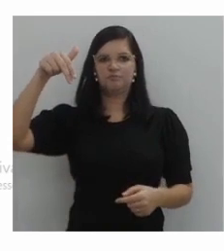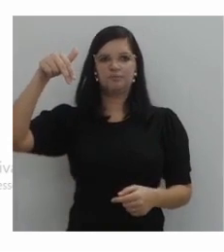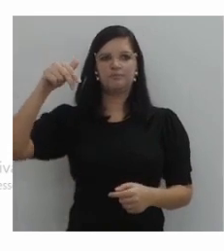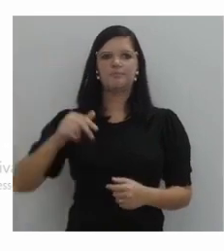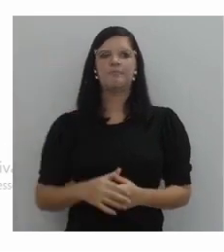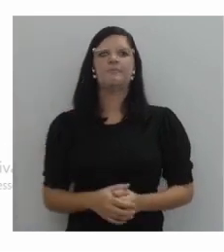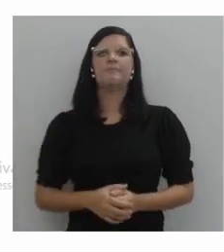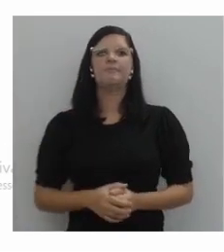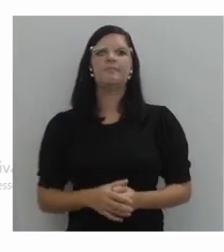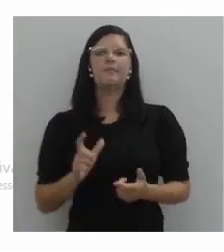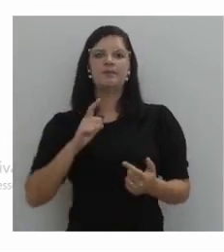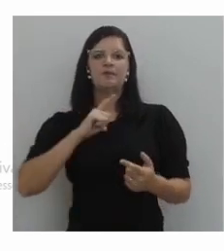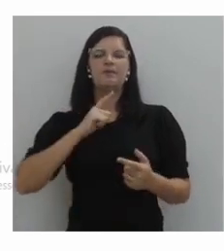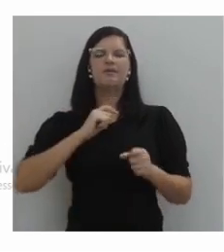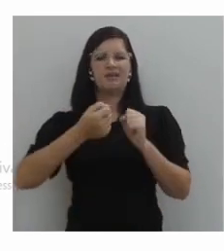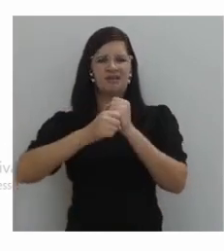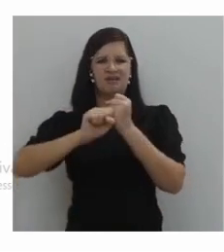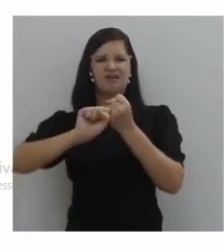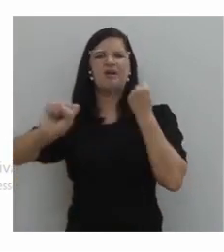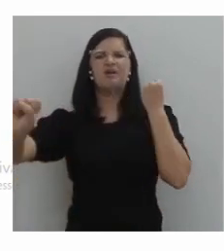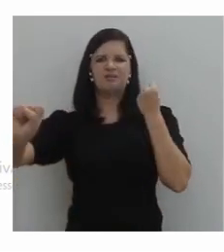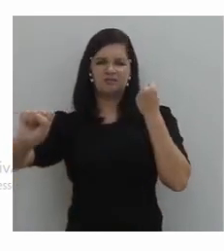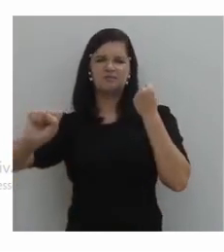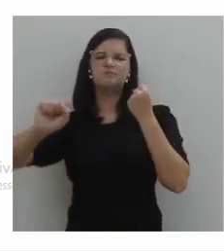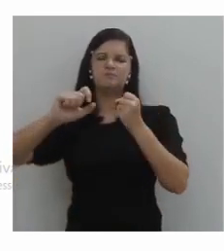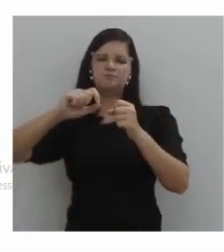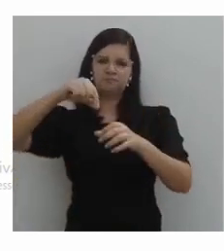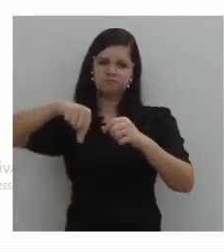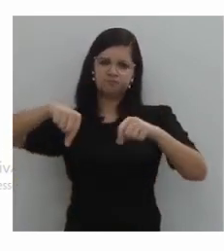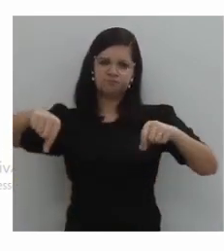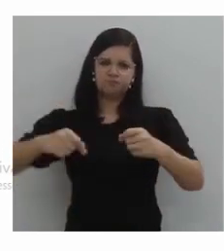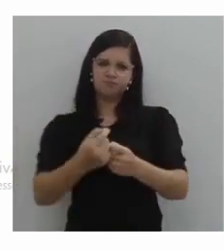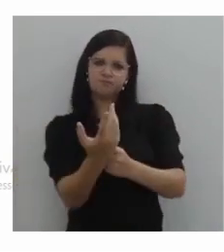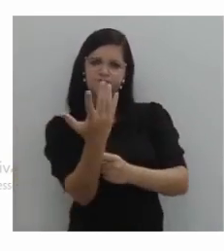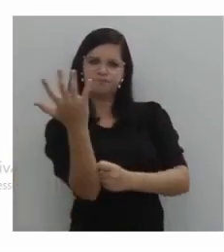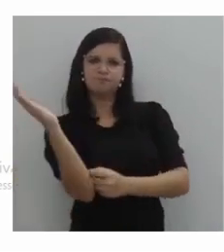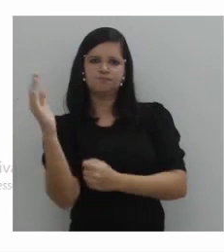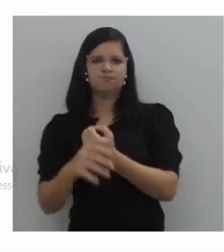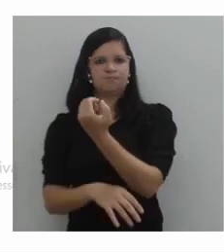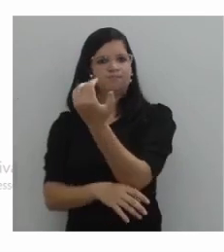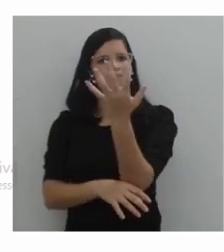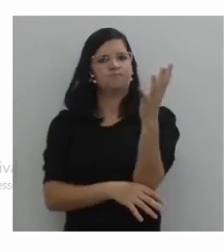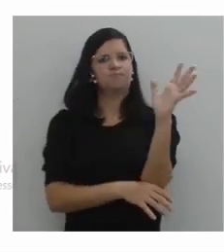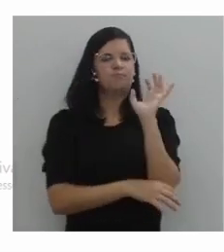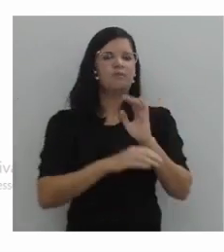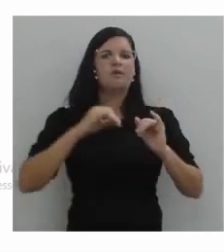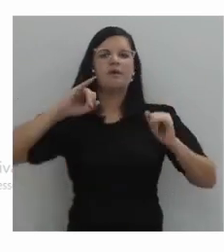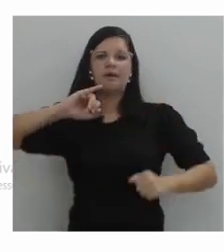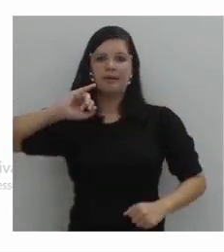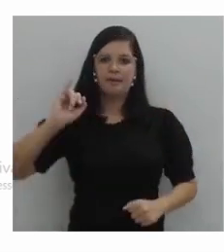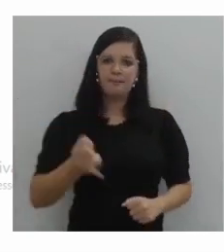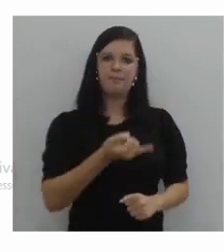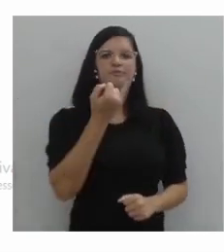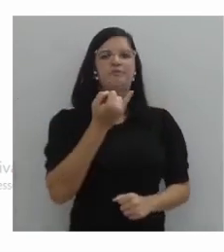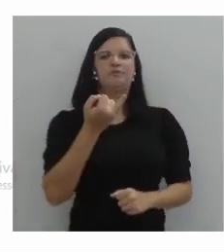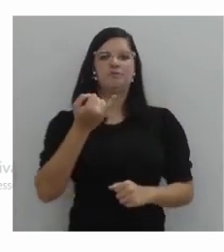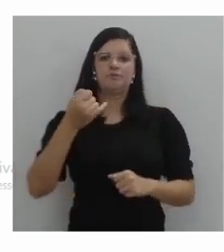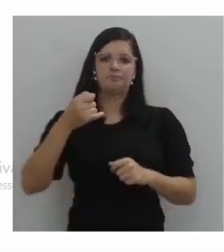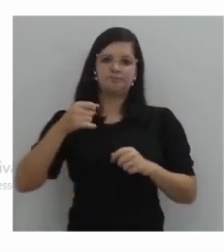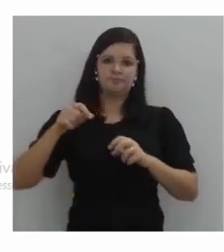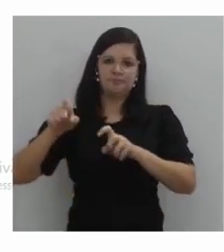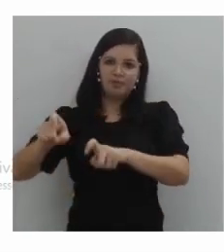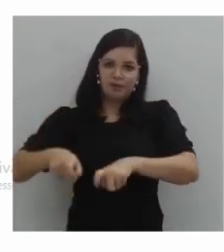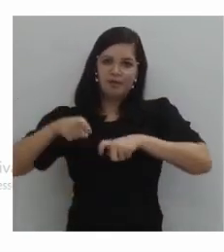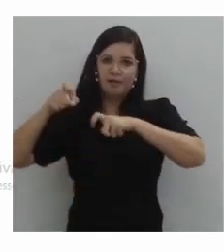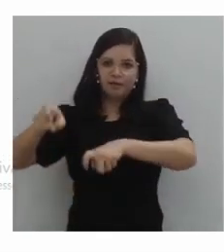Então, há também uma grande concentração aí de plantações, há também um grande aproveitamento aí